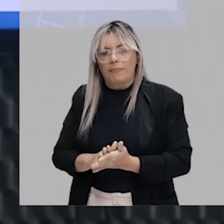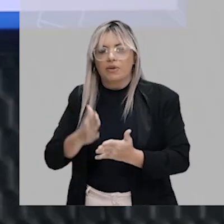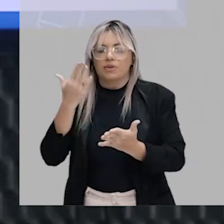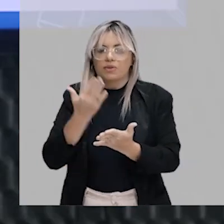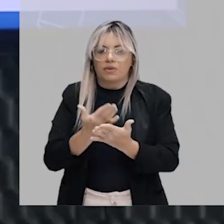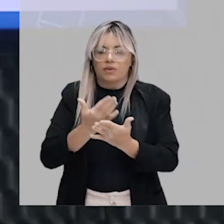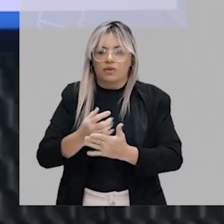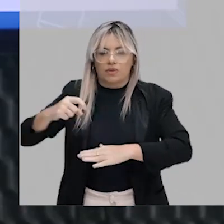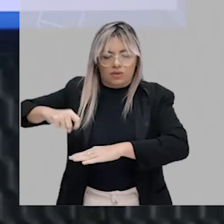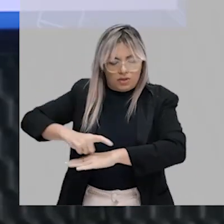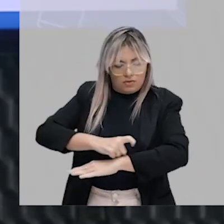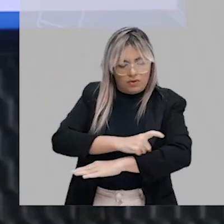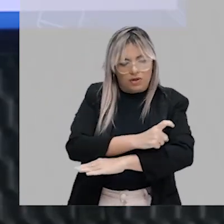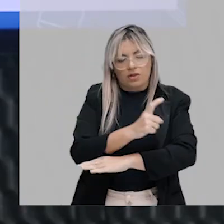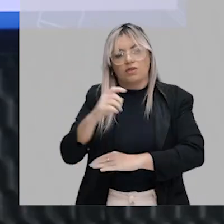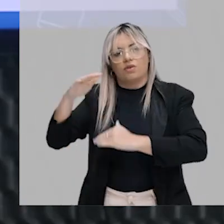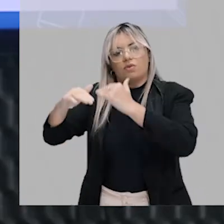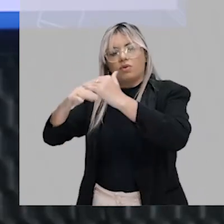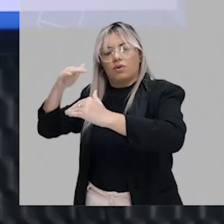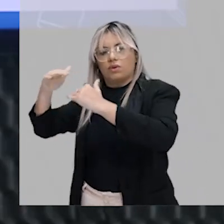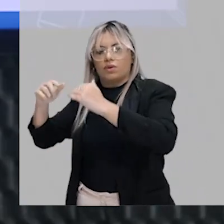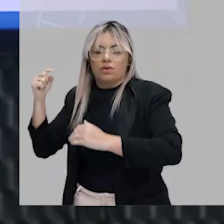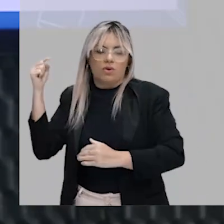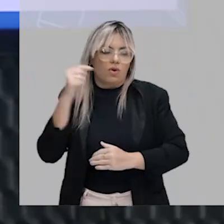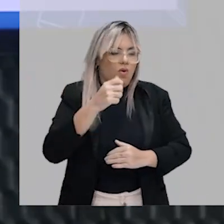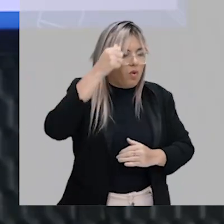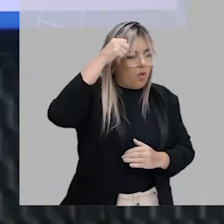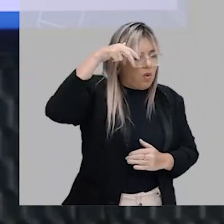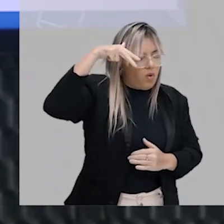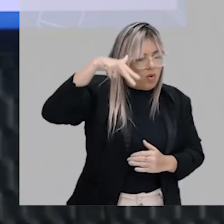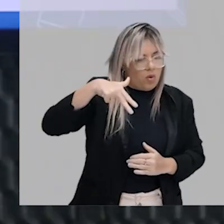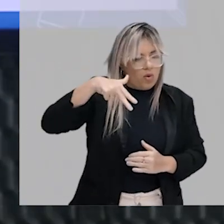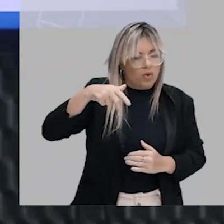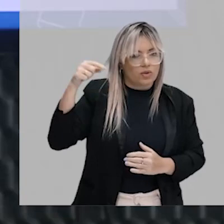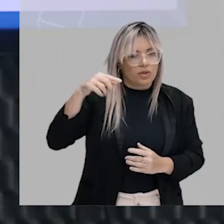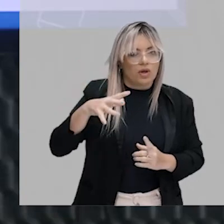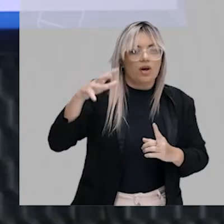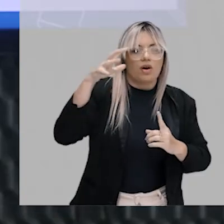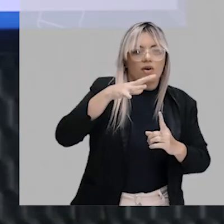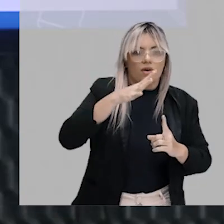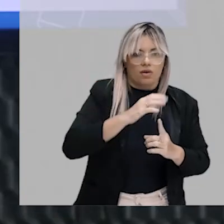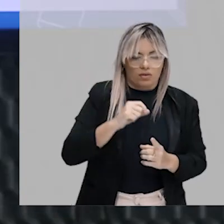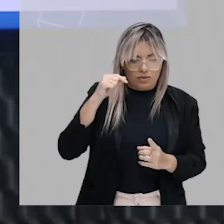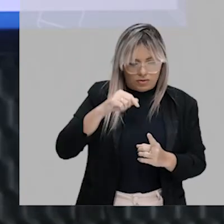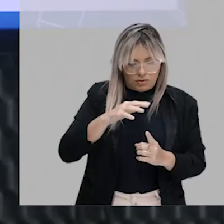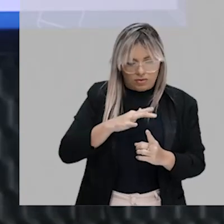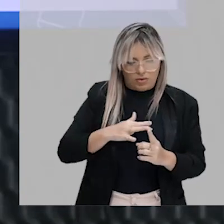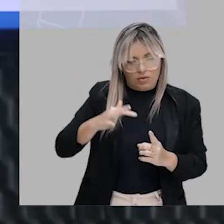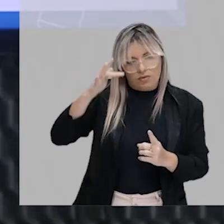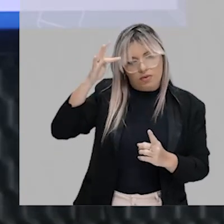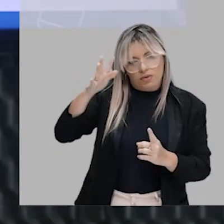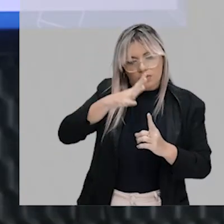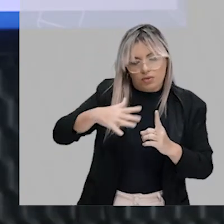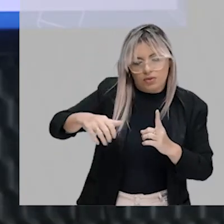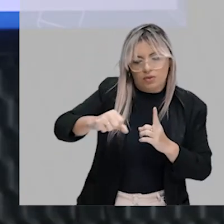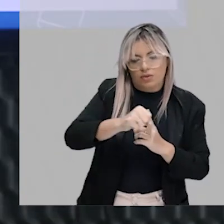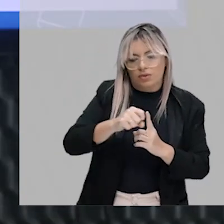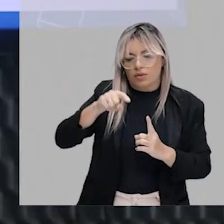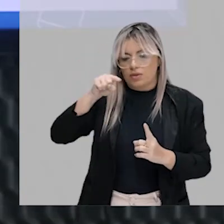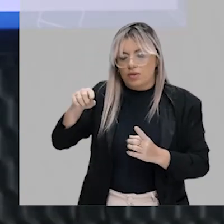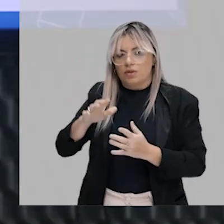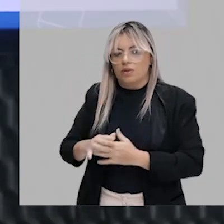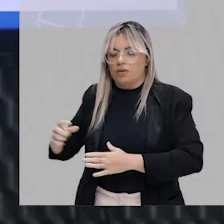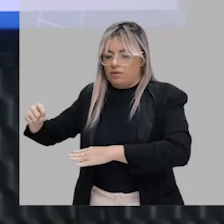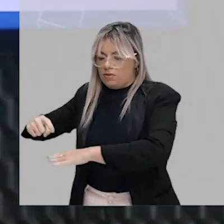existe a evolução da espécie, o Comte traz para a filosofia. E vai dizer que assim como a espécie evoluiu, o